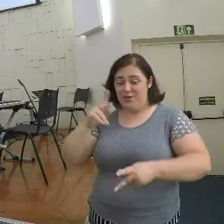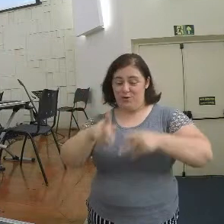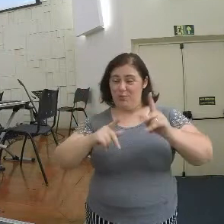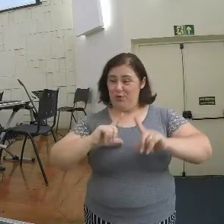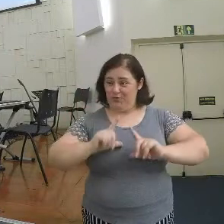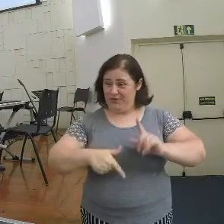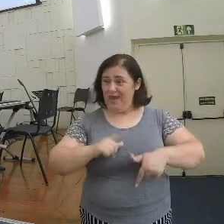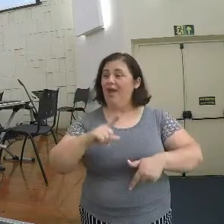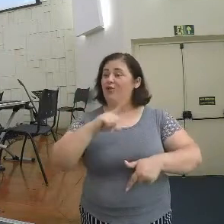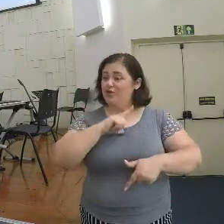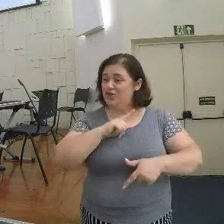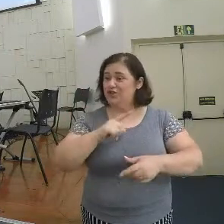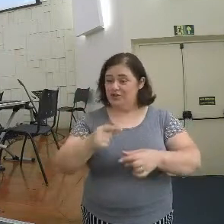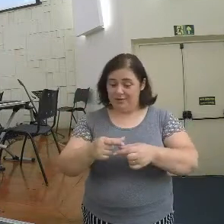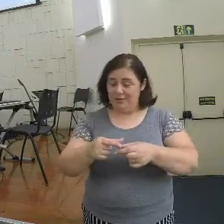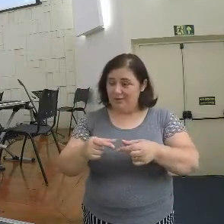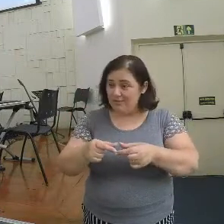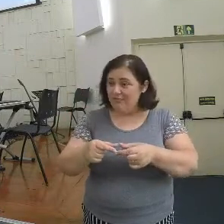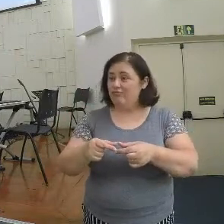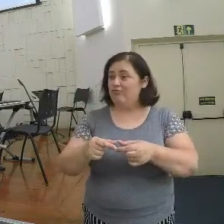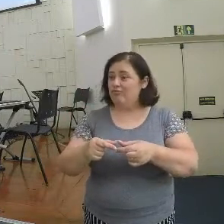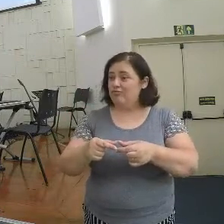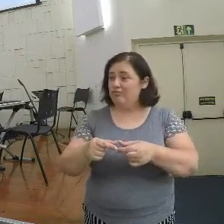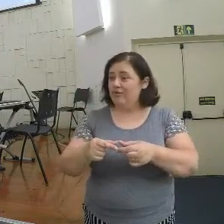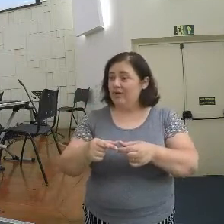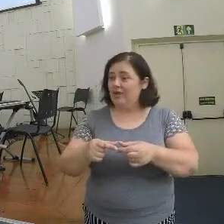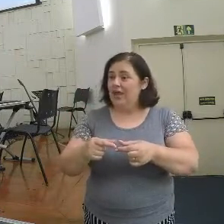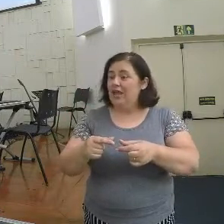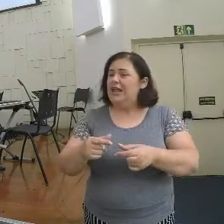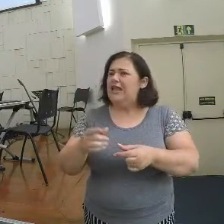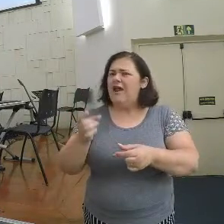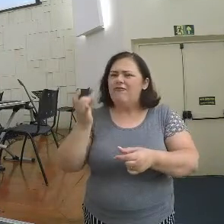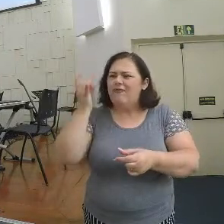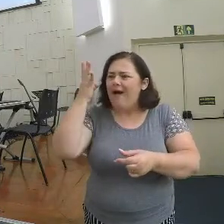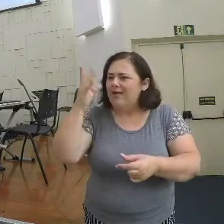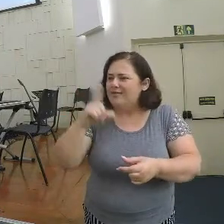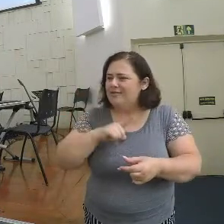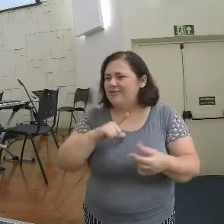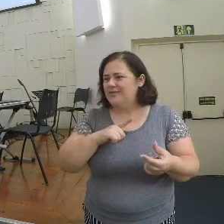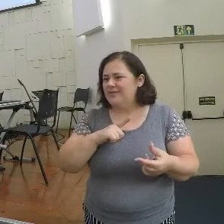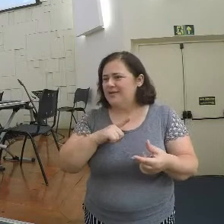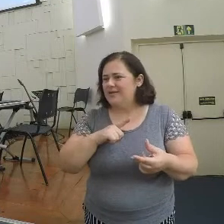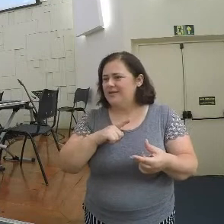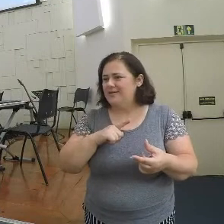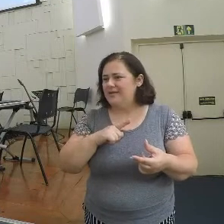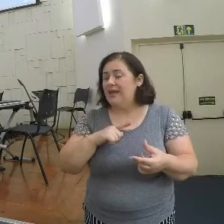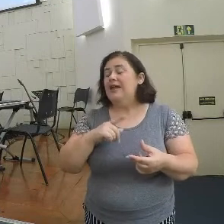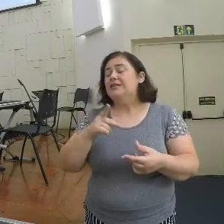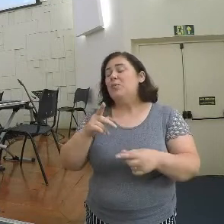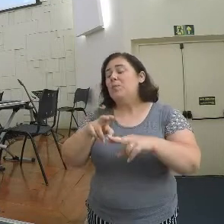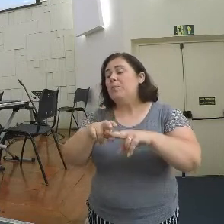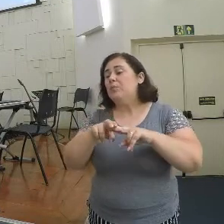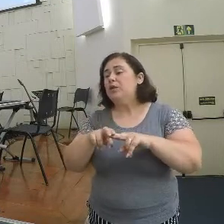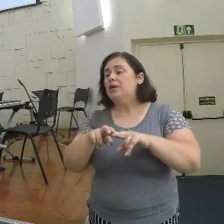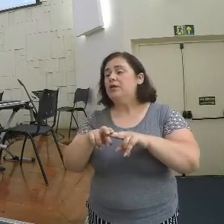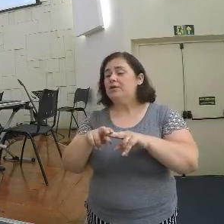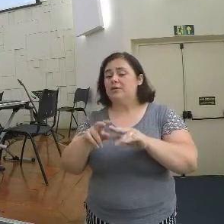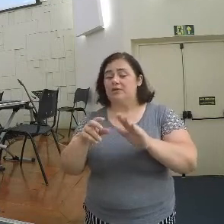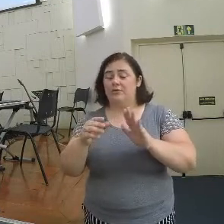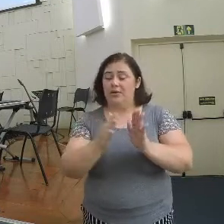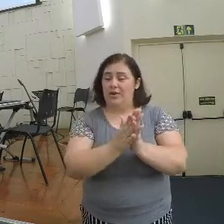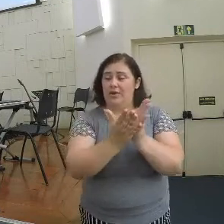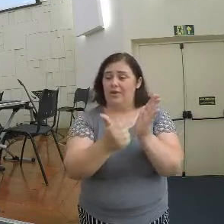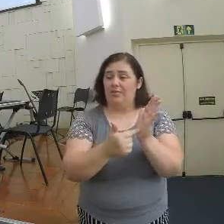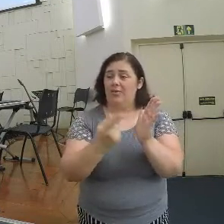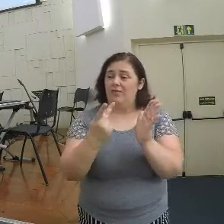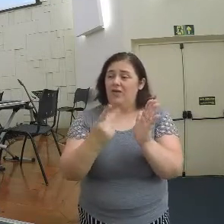alegria oferecer ao Senhor. Mas aqui fica a questão: pastor, nós somos crentes da nova aliança. Não seria